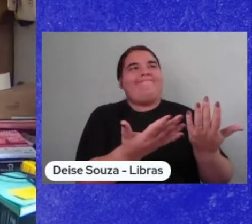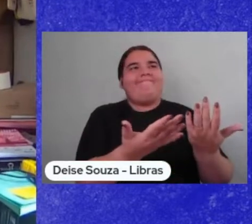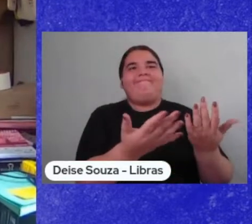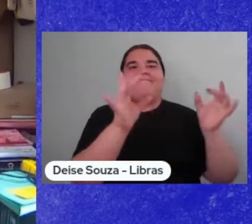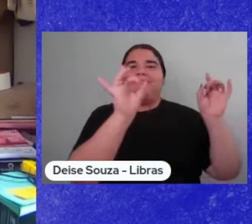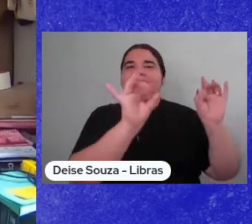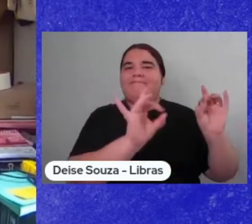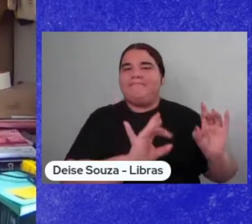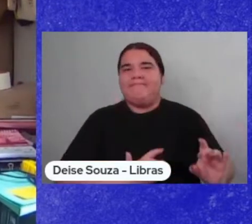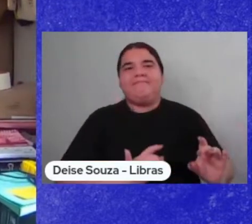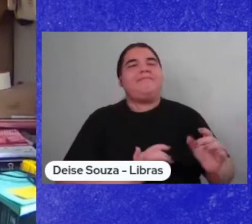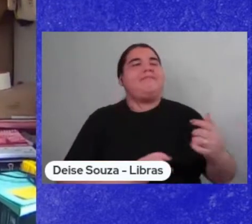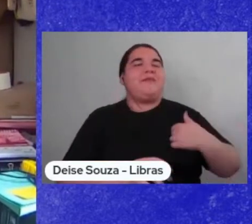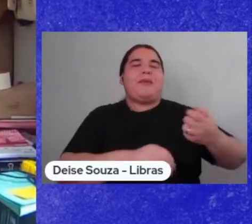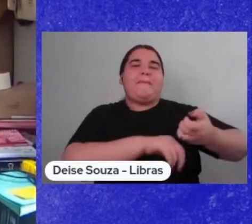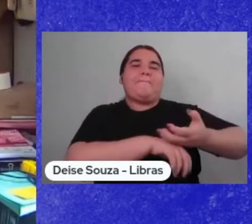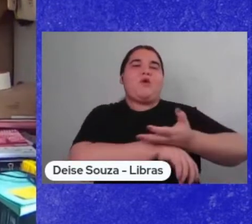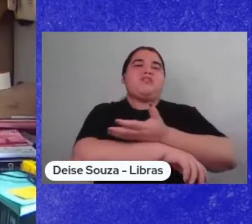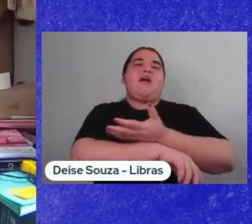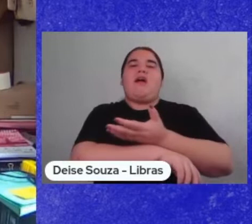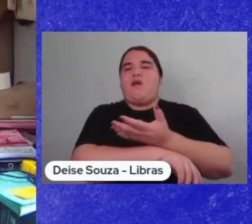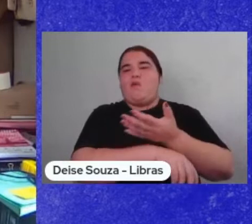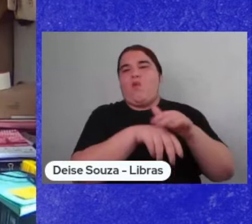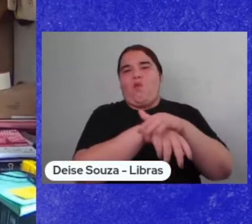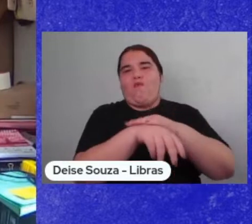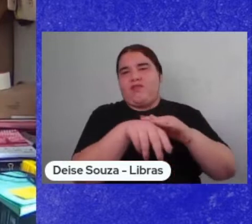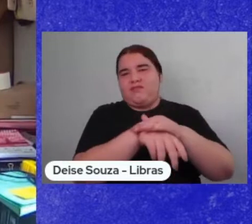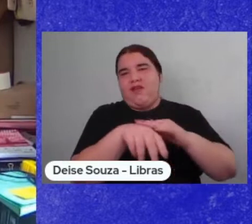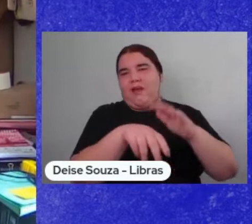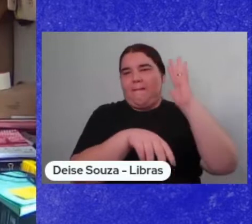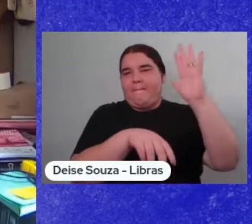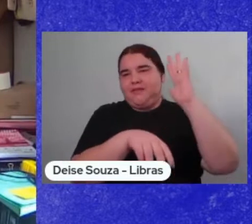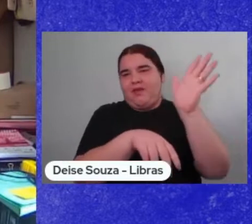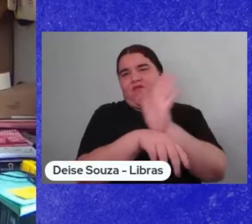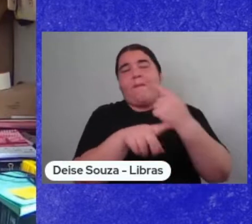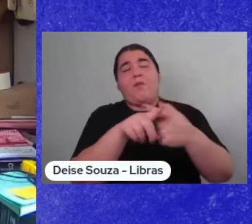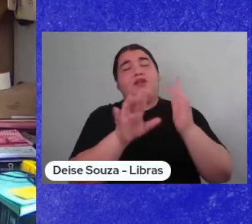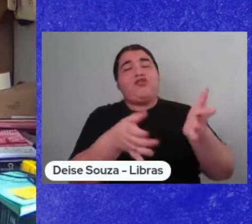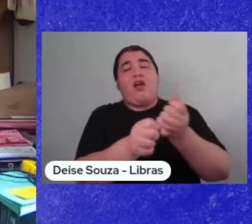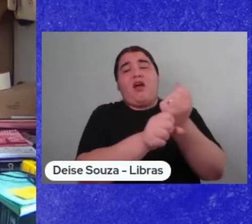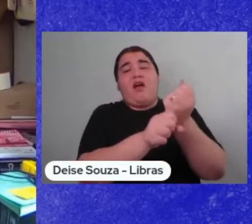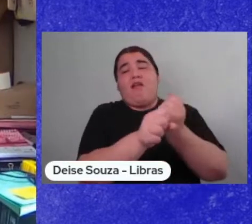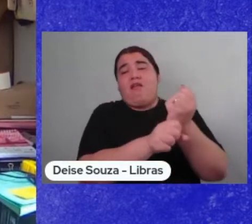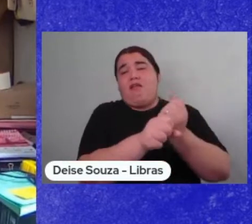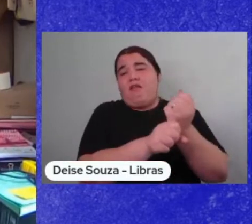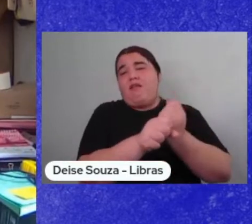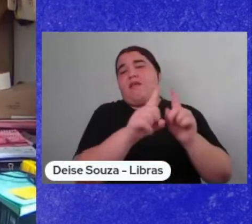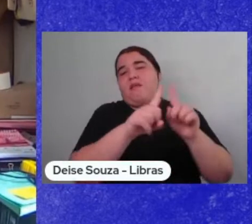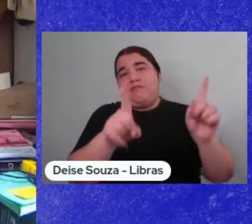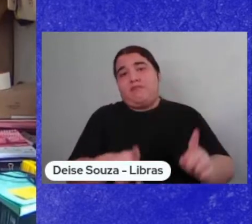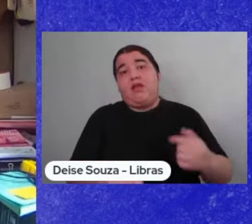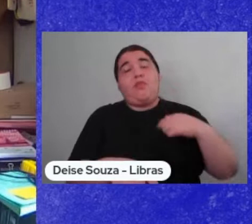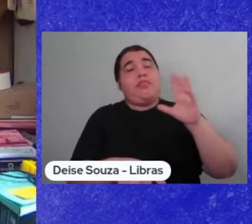É sempre muito emotivo falar desse filme, porque ele é um projeto que está comigo há muitos anos. Ele demorou 5 anos